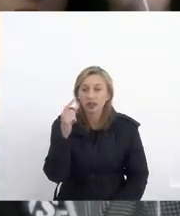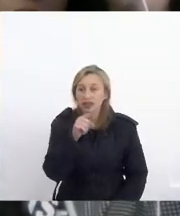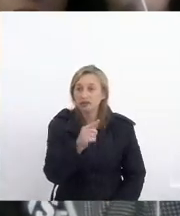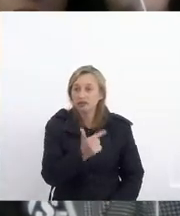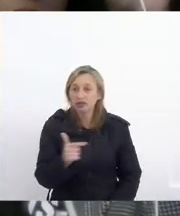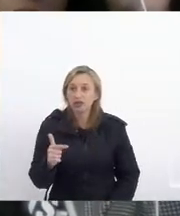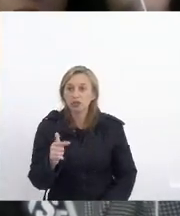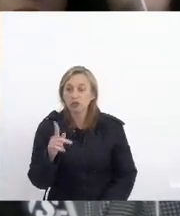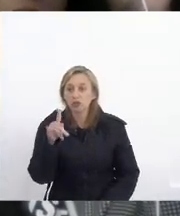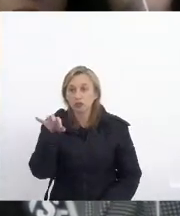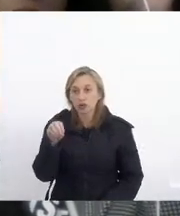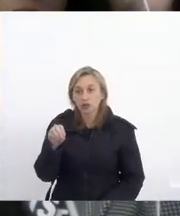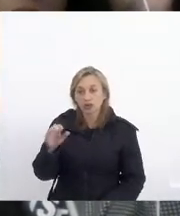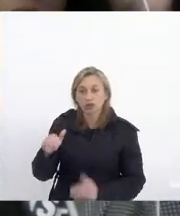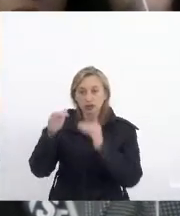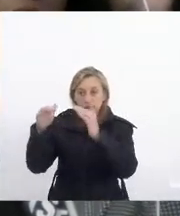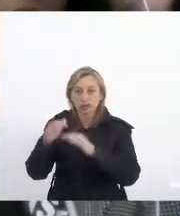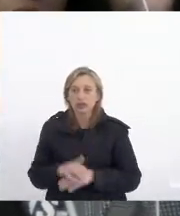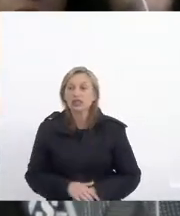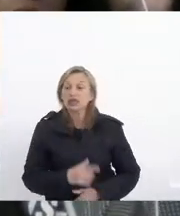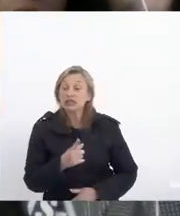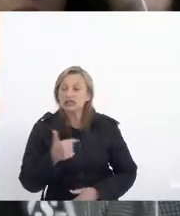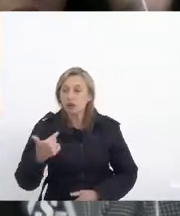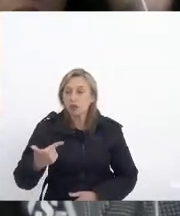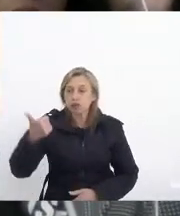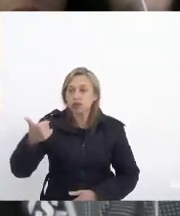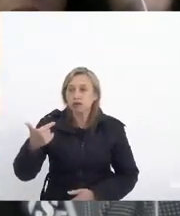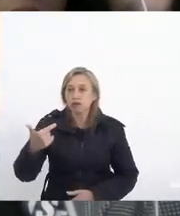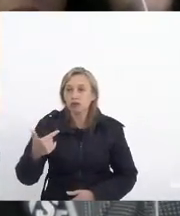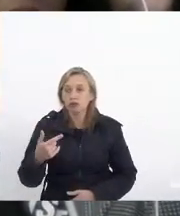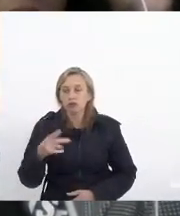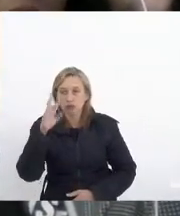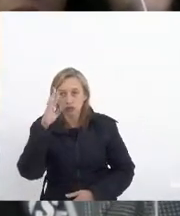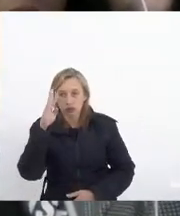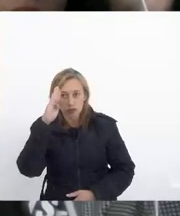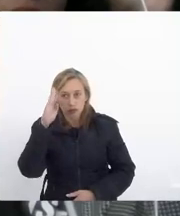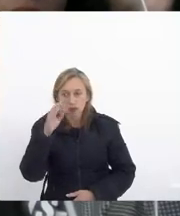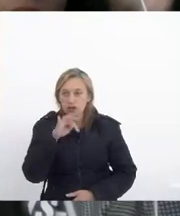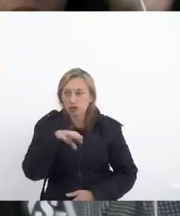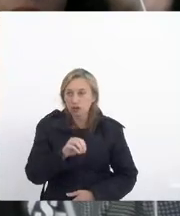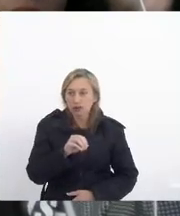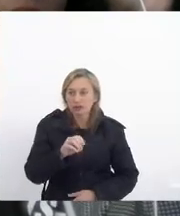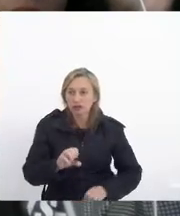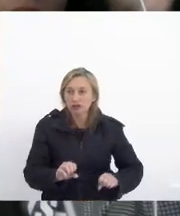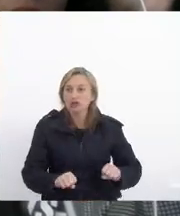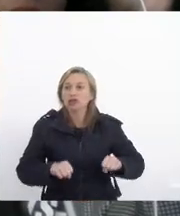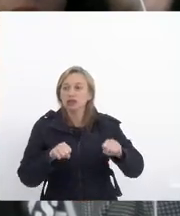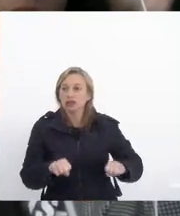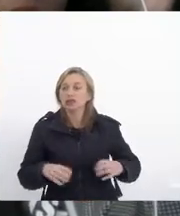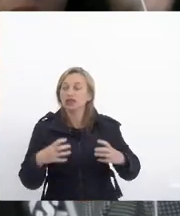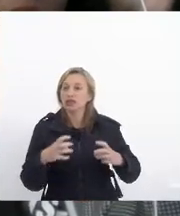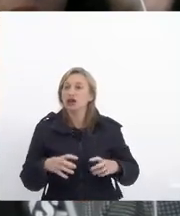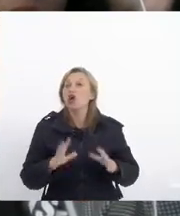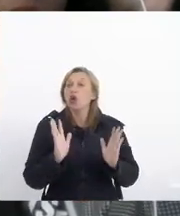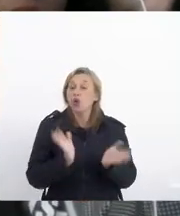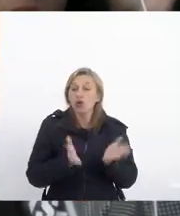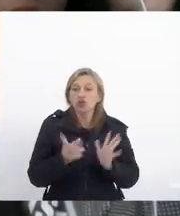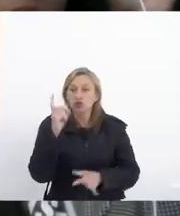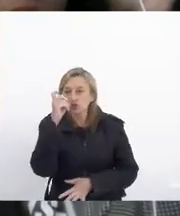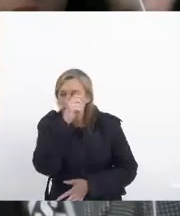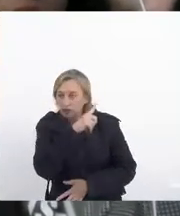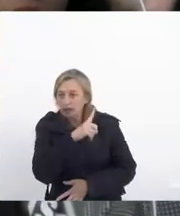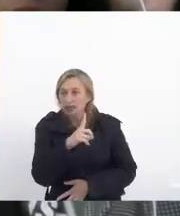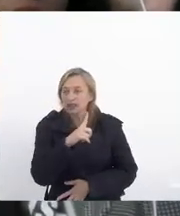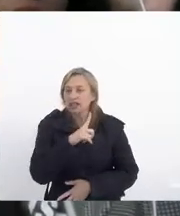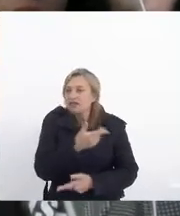um posto acima. Se ele tomar um tiro, homem soldado, ele vai ficar homem soldado em cima de uma cadeira de roda. Hoje, com a dificuldade, e os que